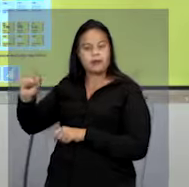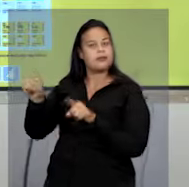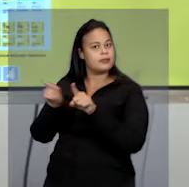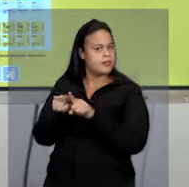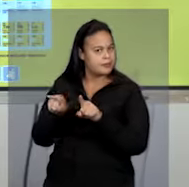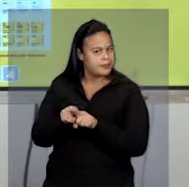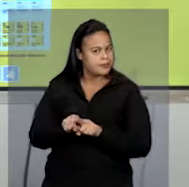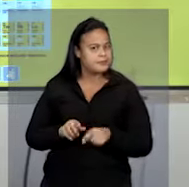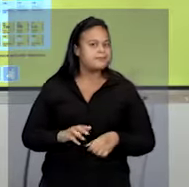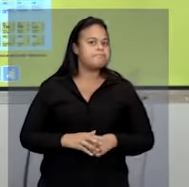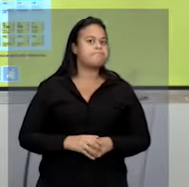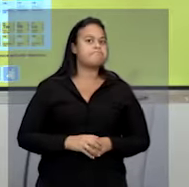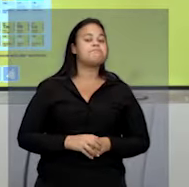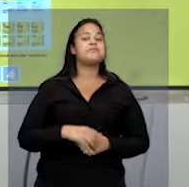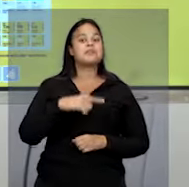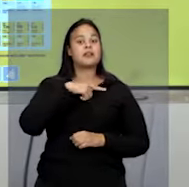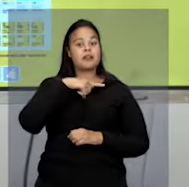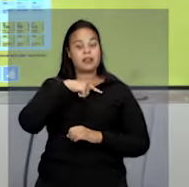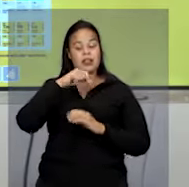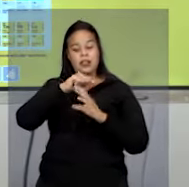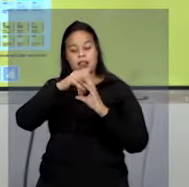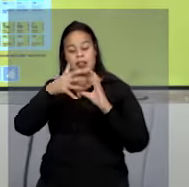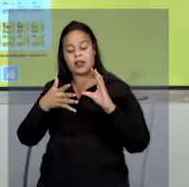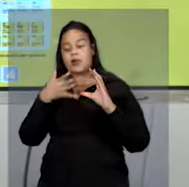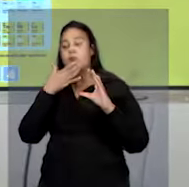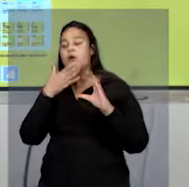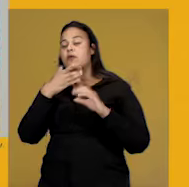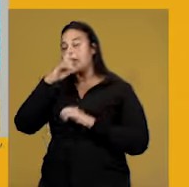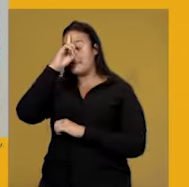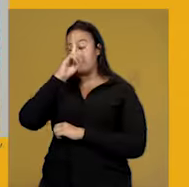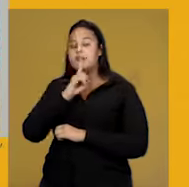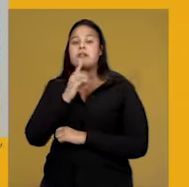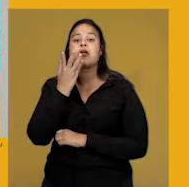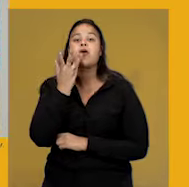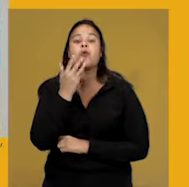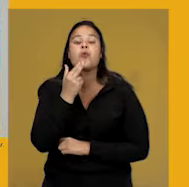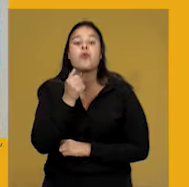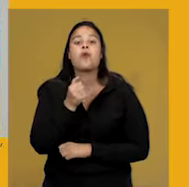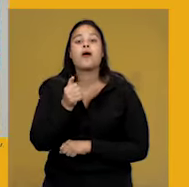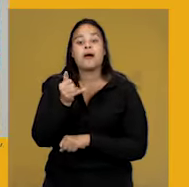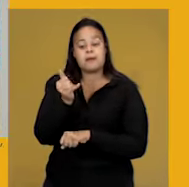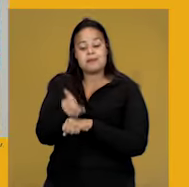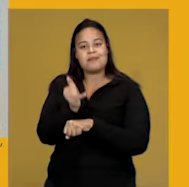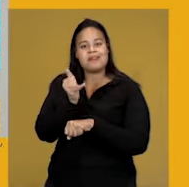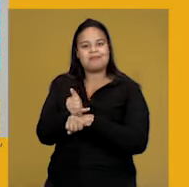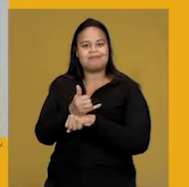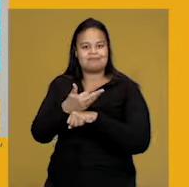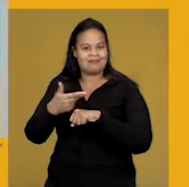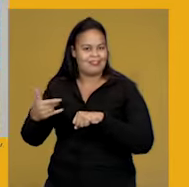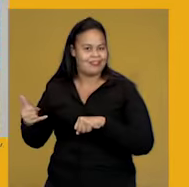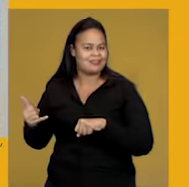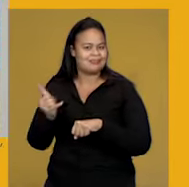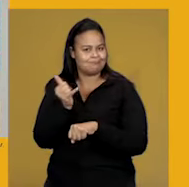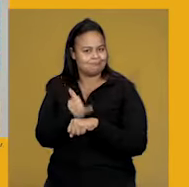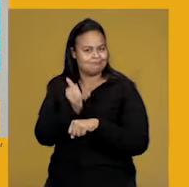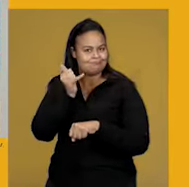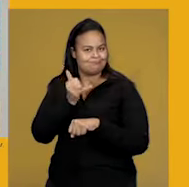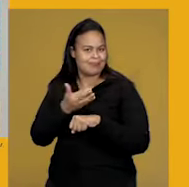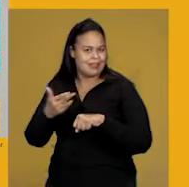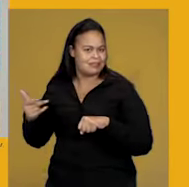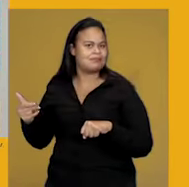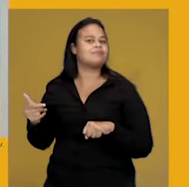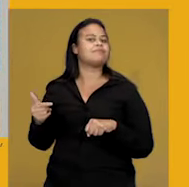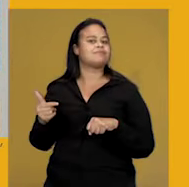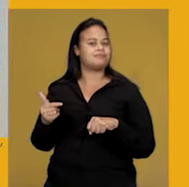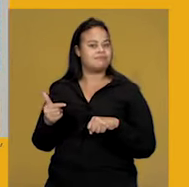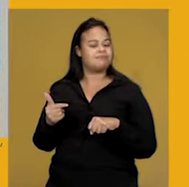vamos ter uma grande classificação, essa que está em amarelo aqui, ó, que nós vamos chamar de metais. Então os elementos metálicos. Aí